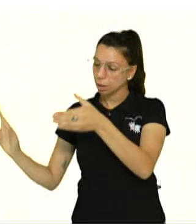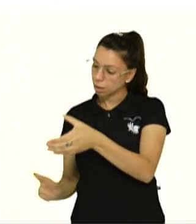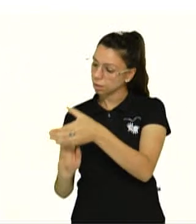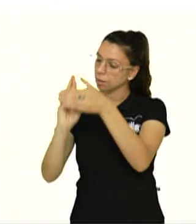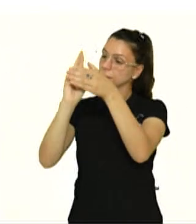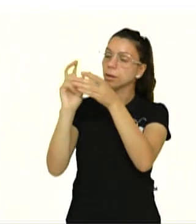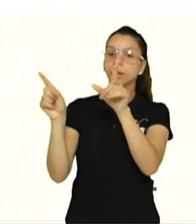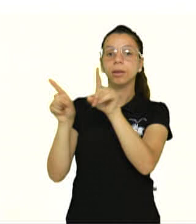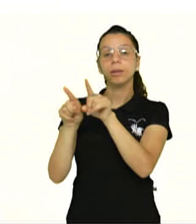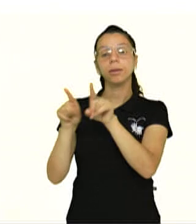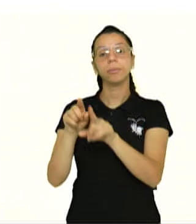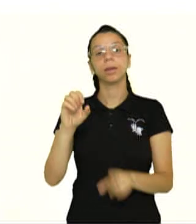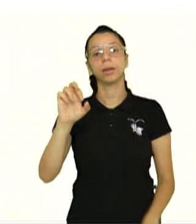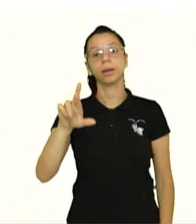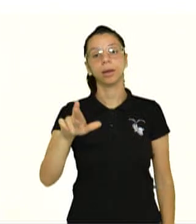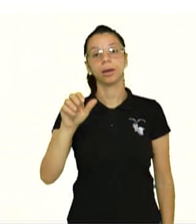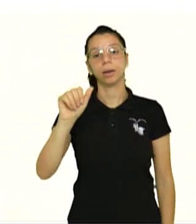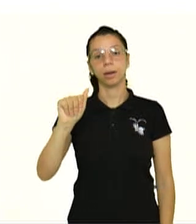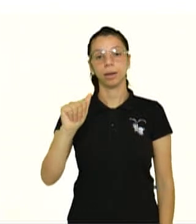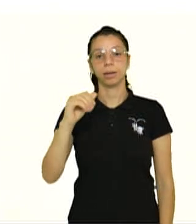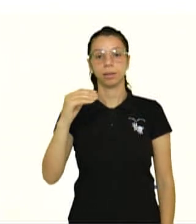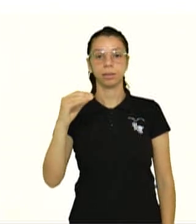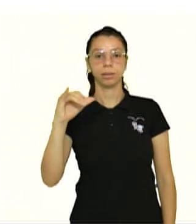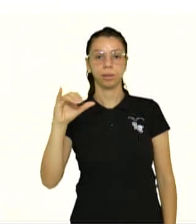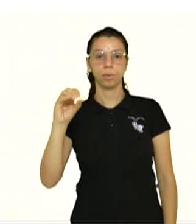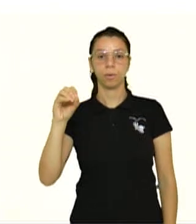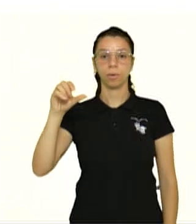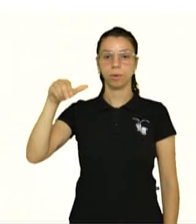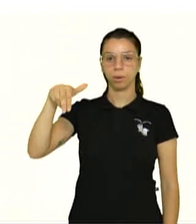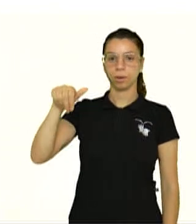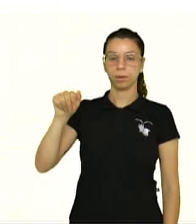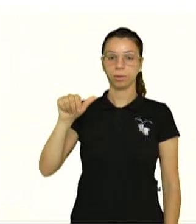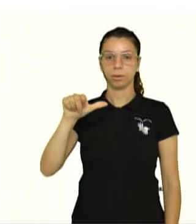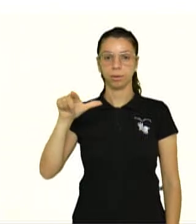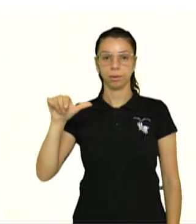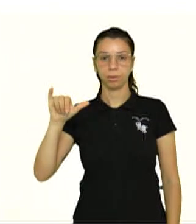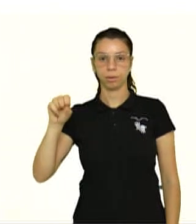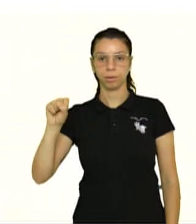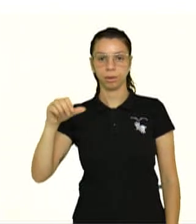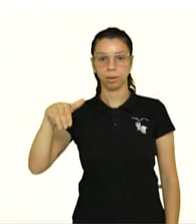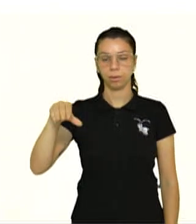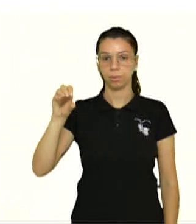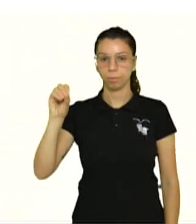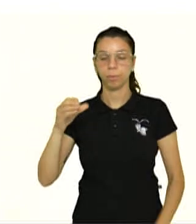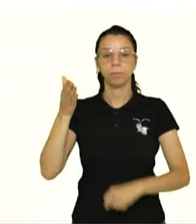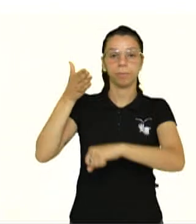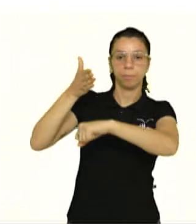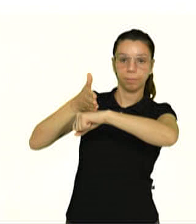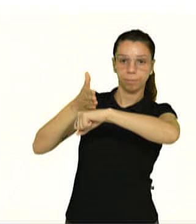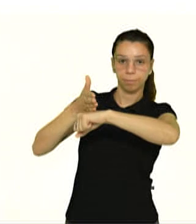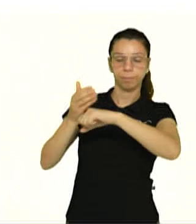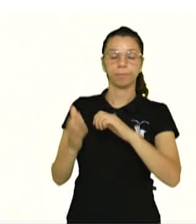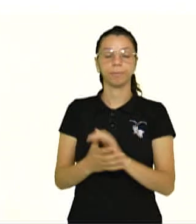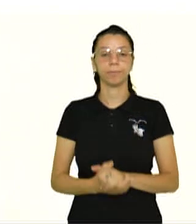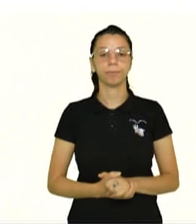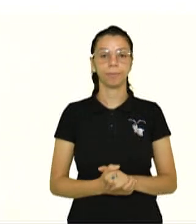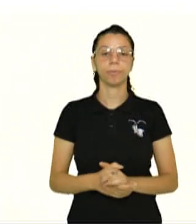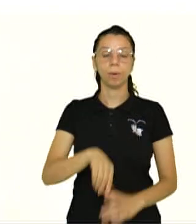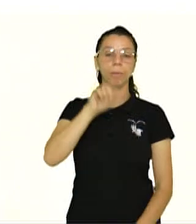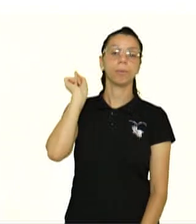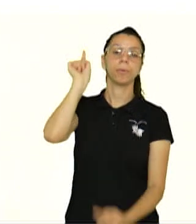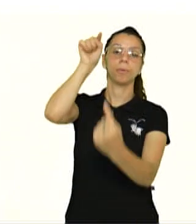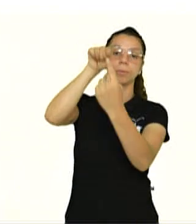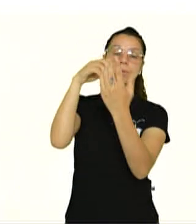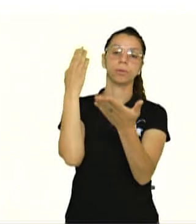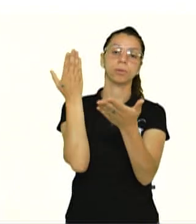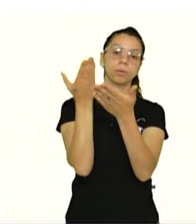e racionalismo moderno, que são bastante cobrados ali na parte de filosofia do Enem. Objetivos da nossa aula de